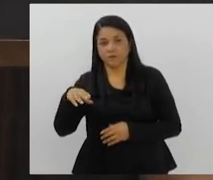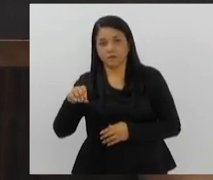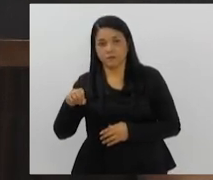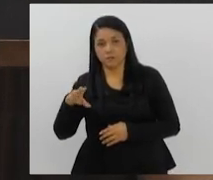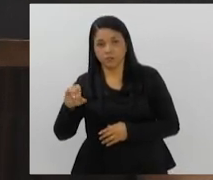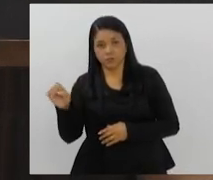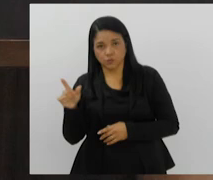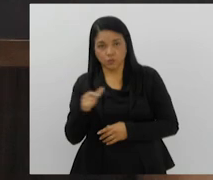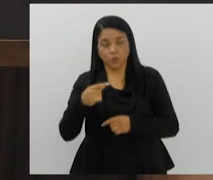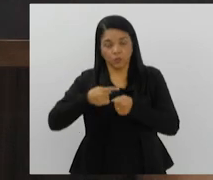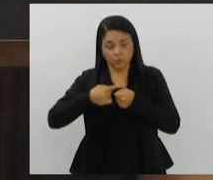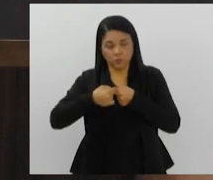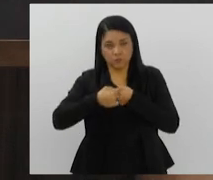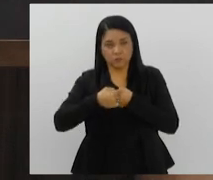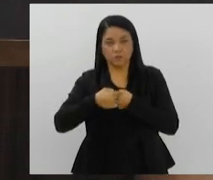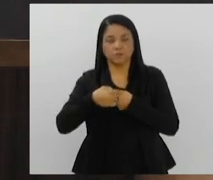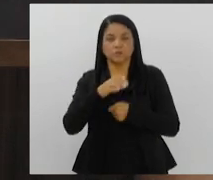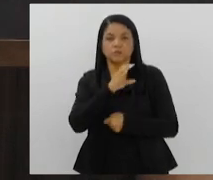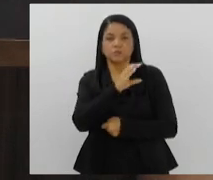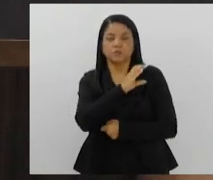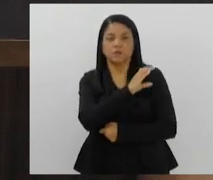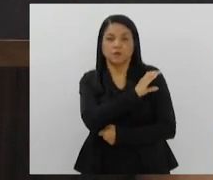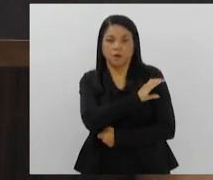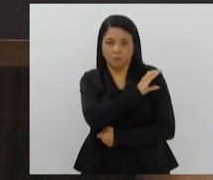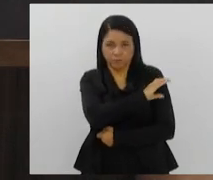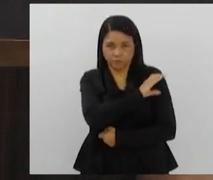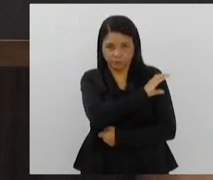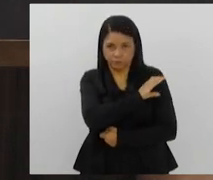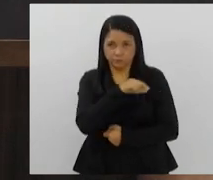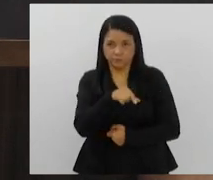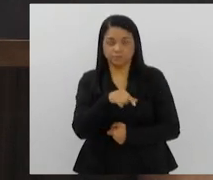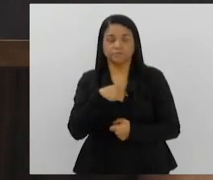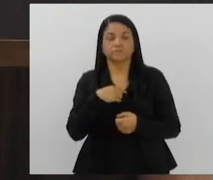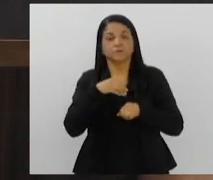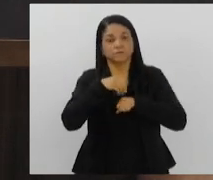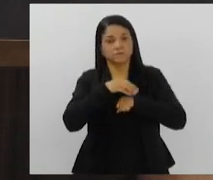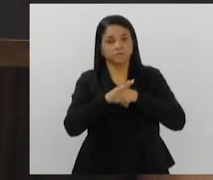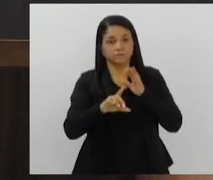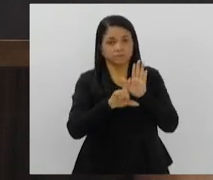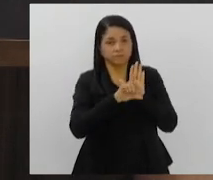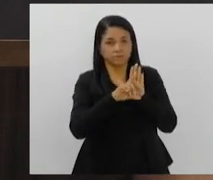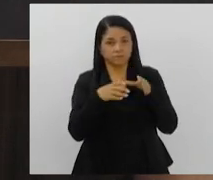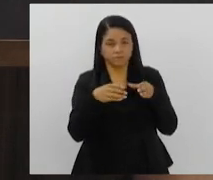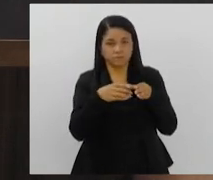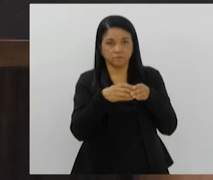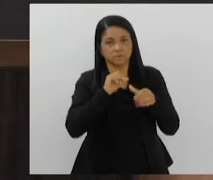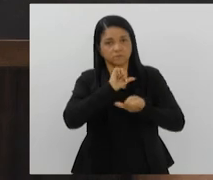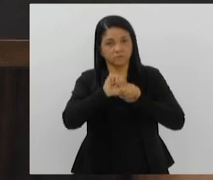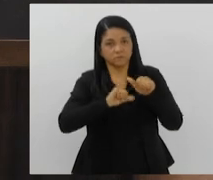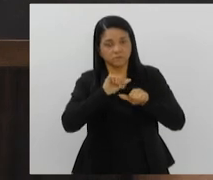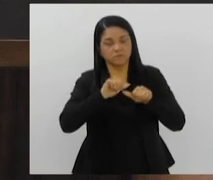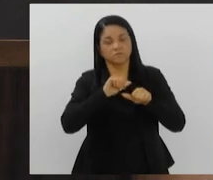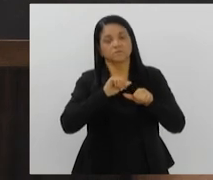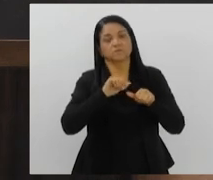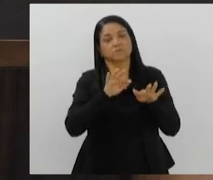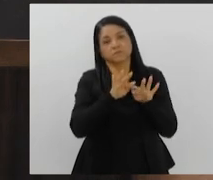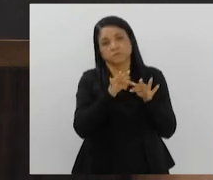no município de Campos dos Goytacazes. Pareceres das comissões de indicação legislativa pela transformação em indicação simples.